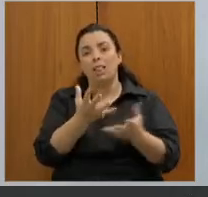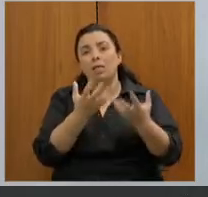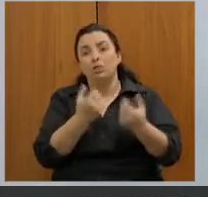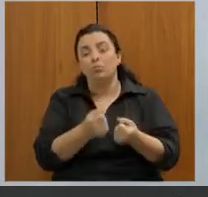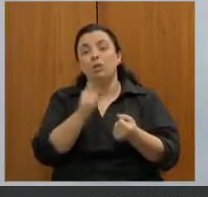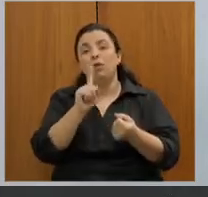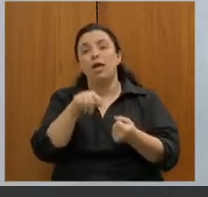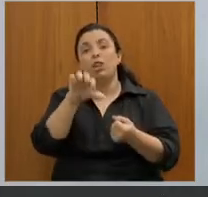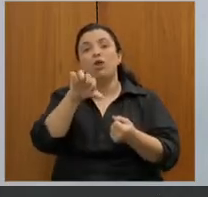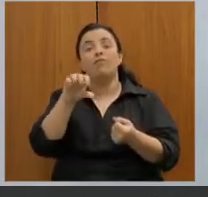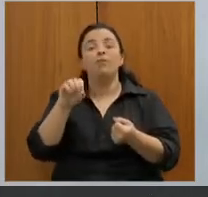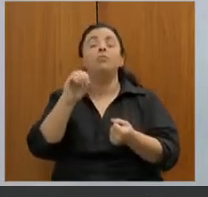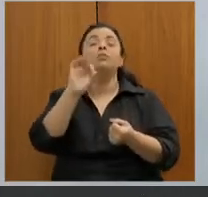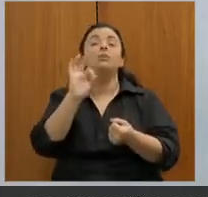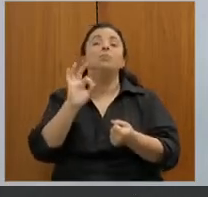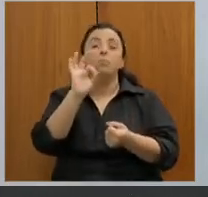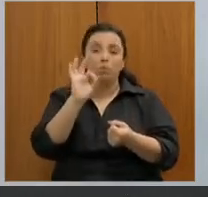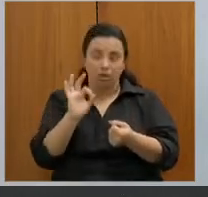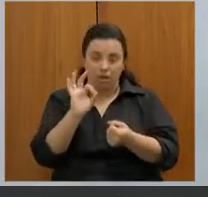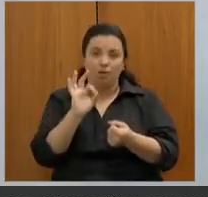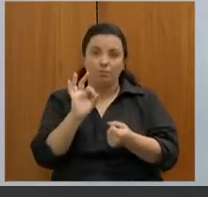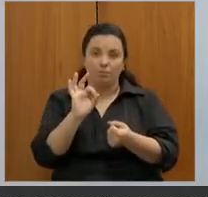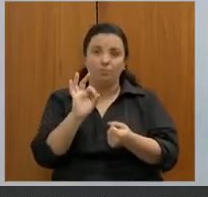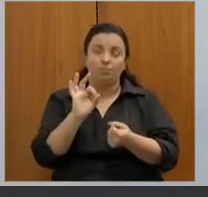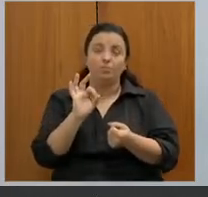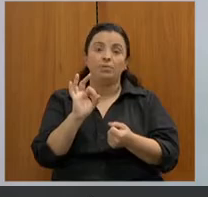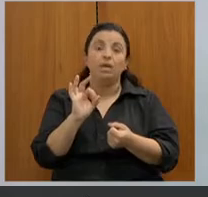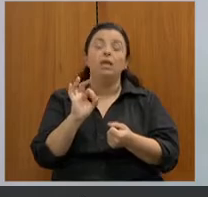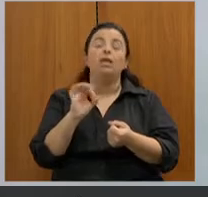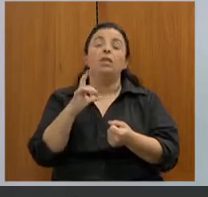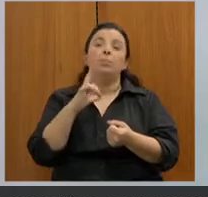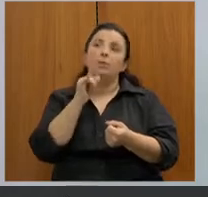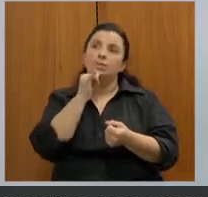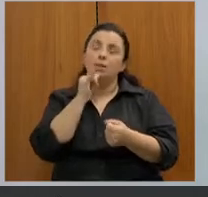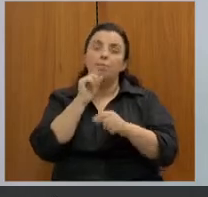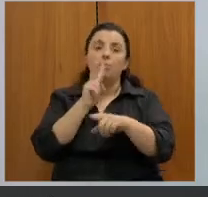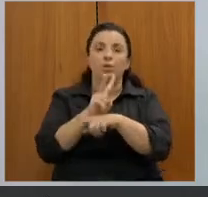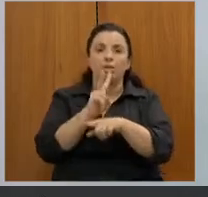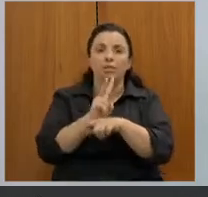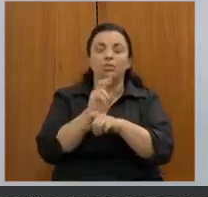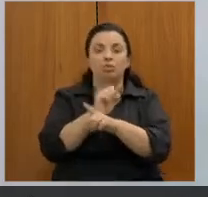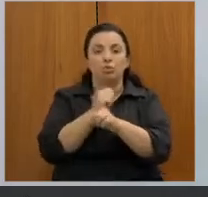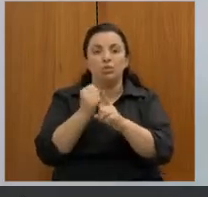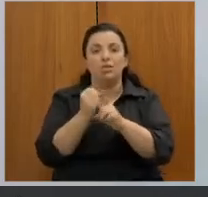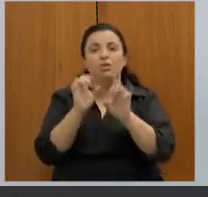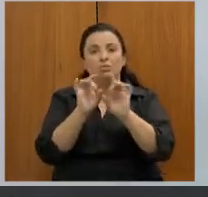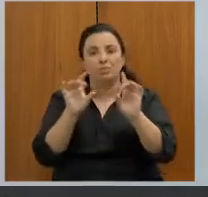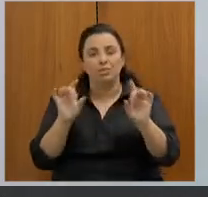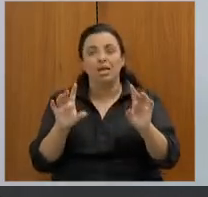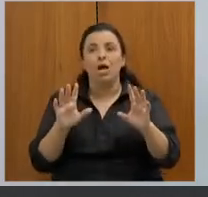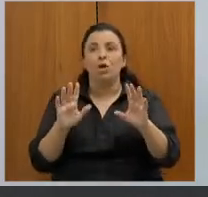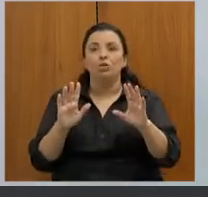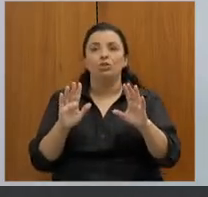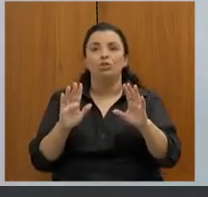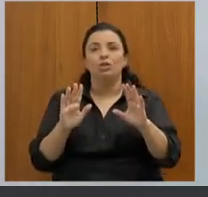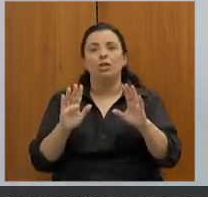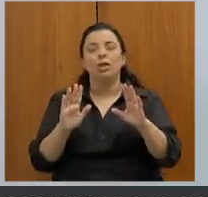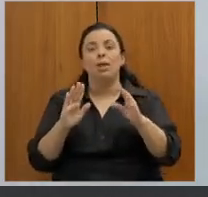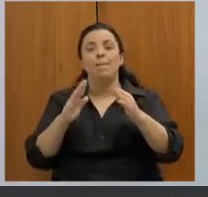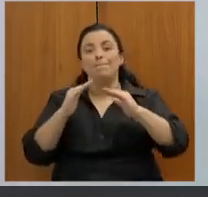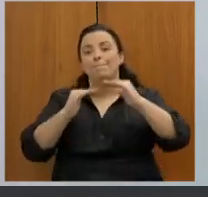mulheres bom então né como nós estamos na proteção social especial de média complexidade